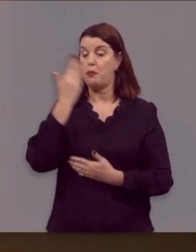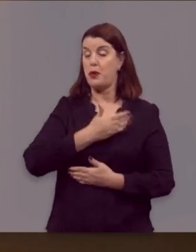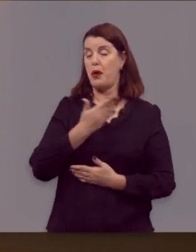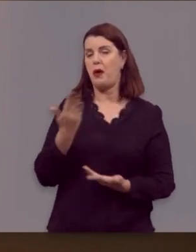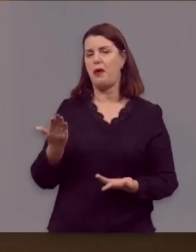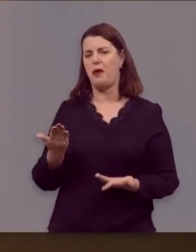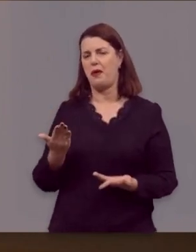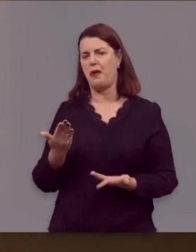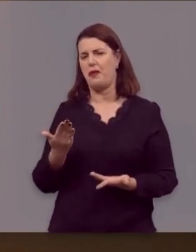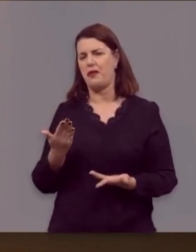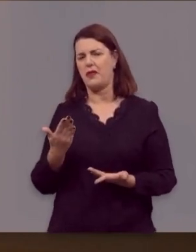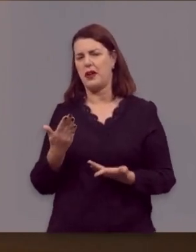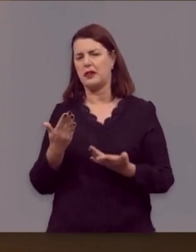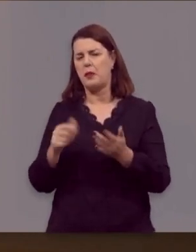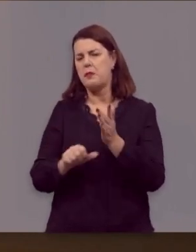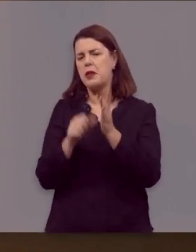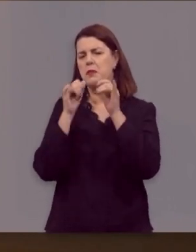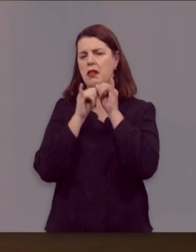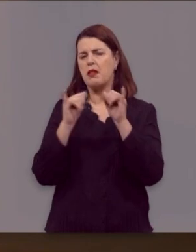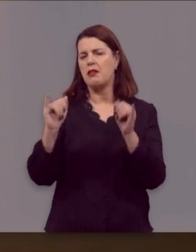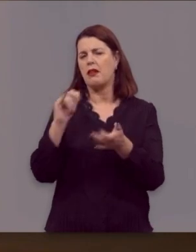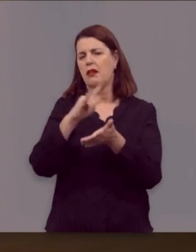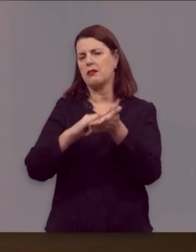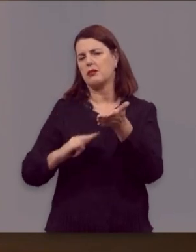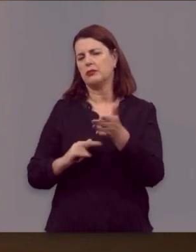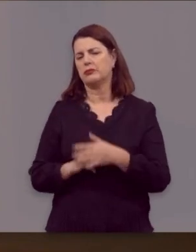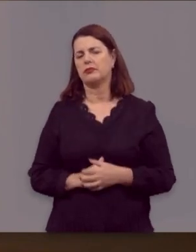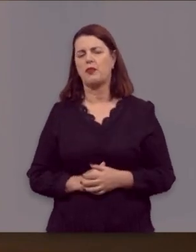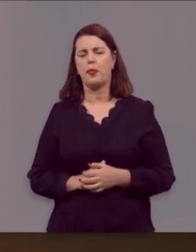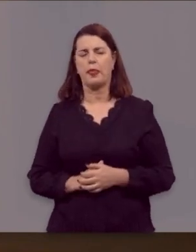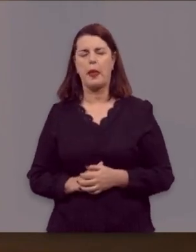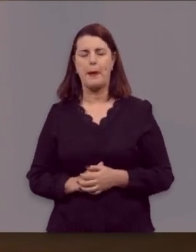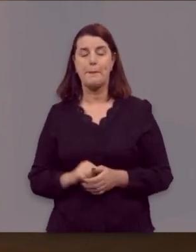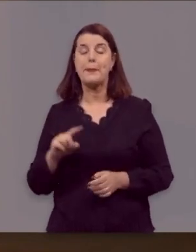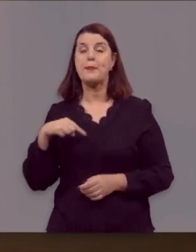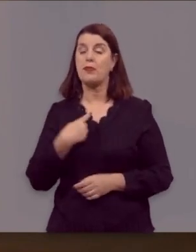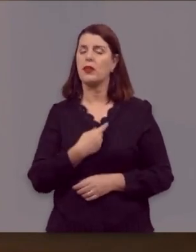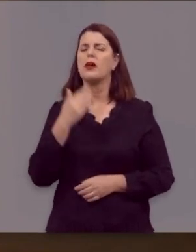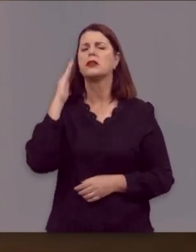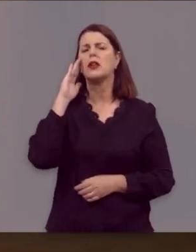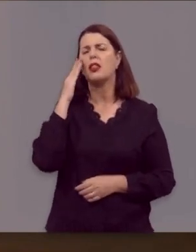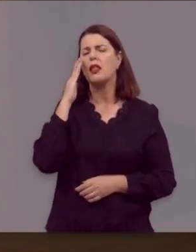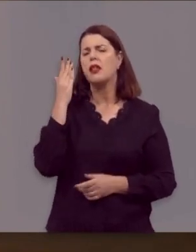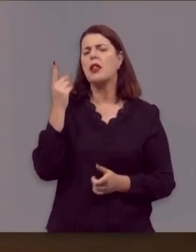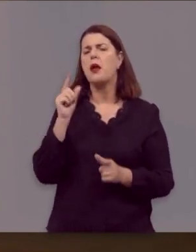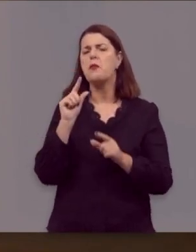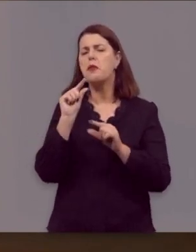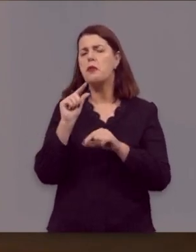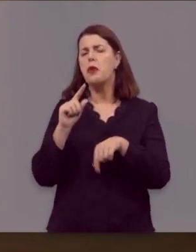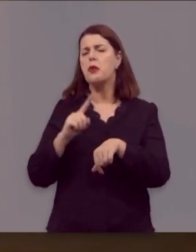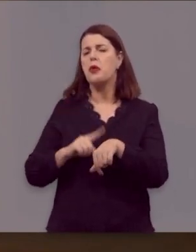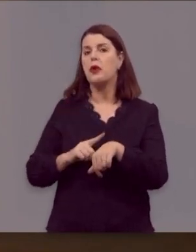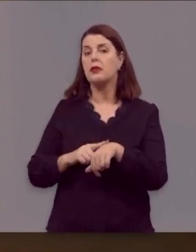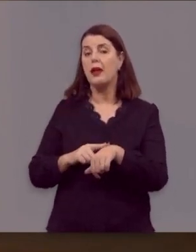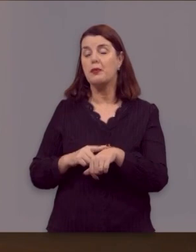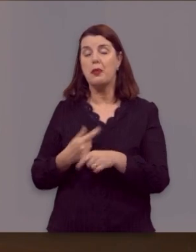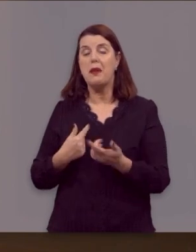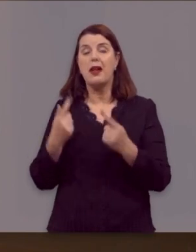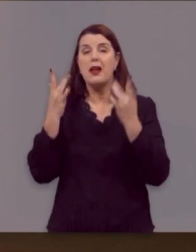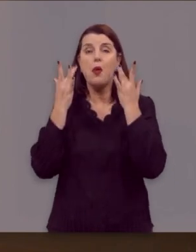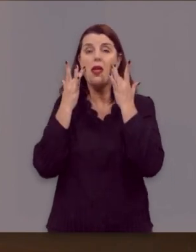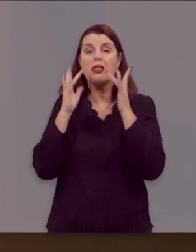na primeira declaração do seu texto. Nós entendemos um pouco de tempo, mas não eternidade,